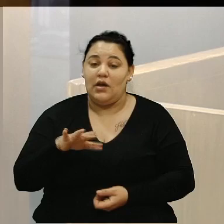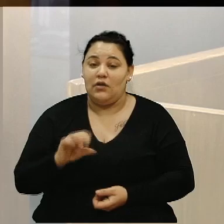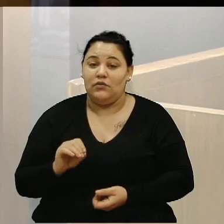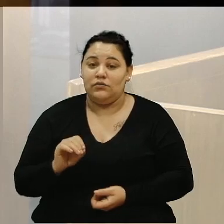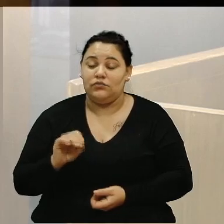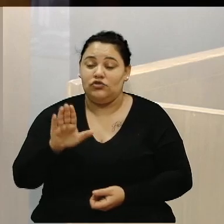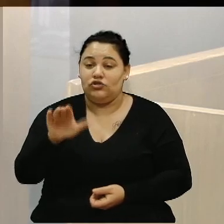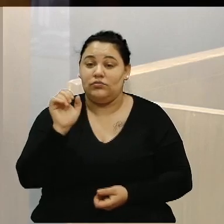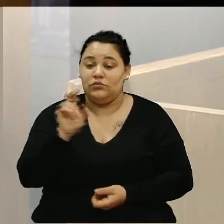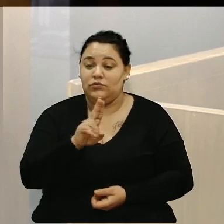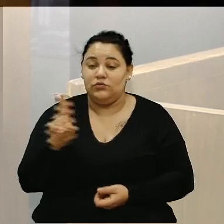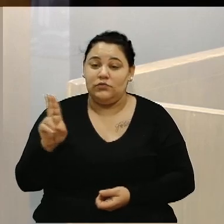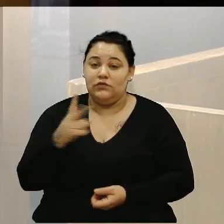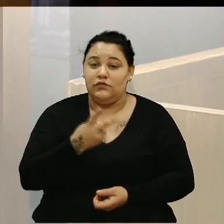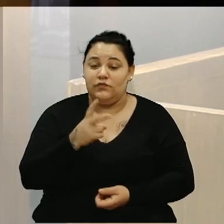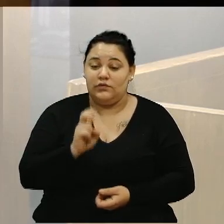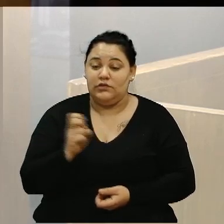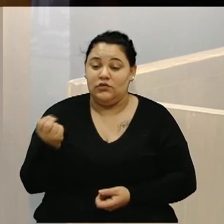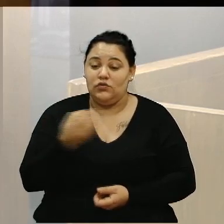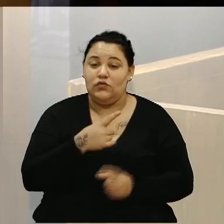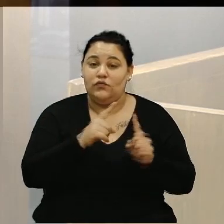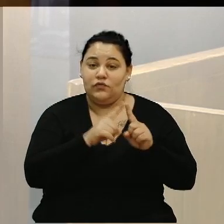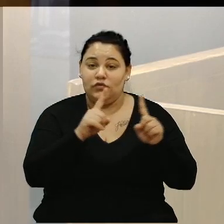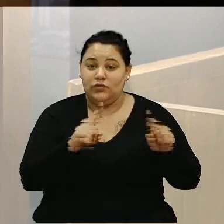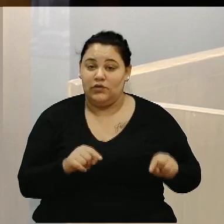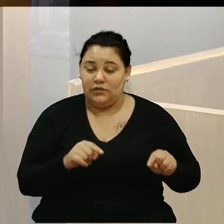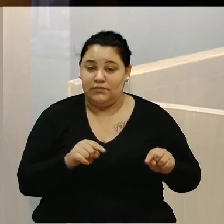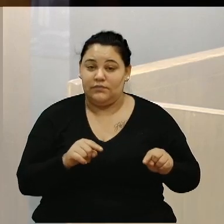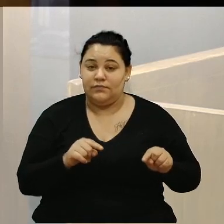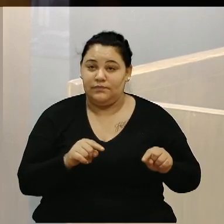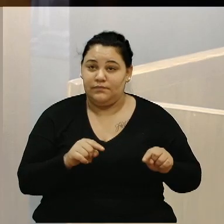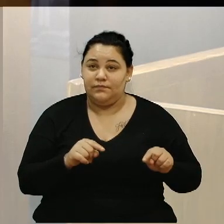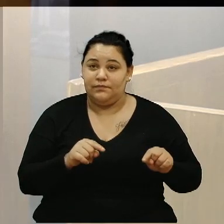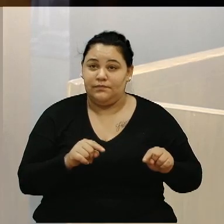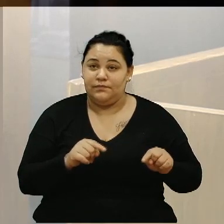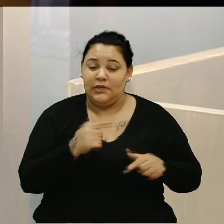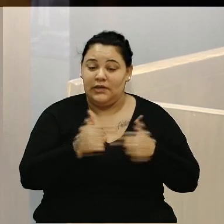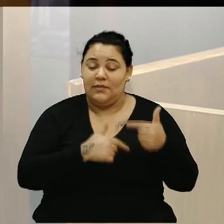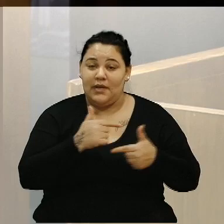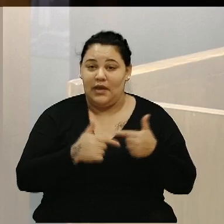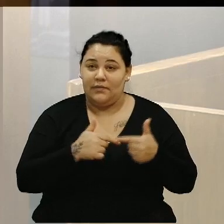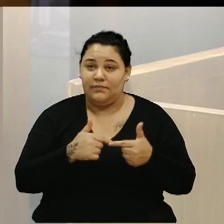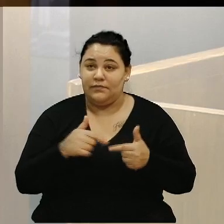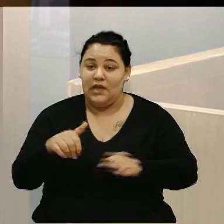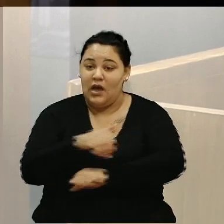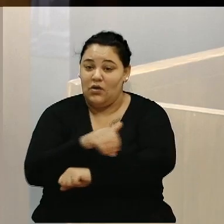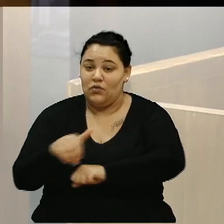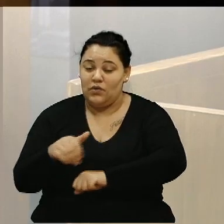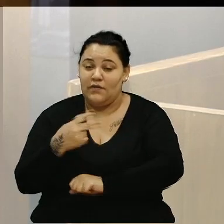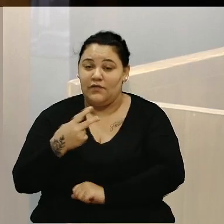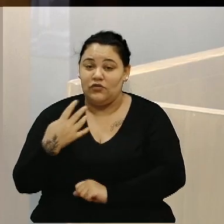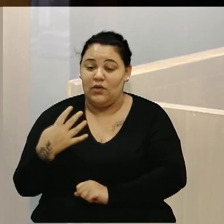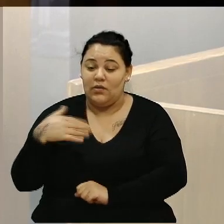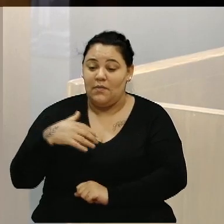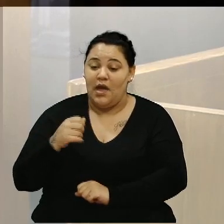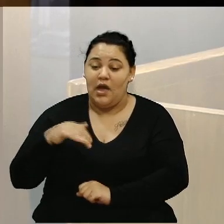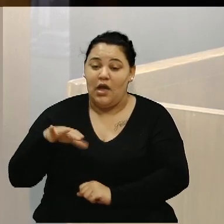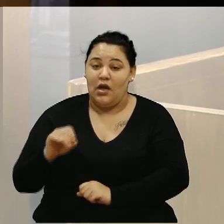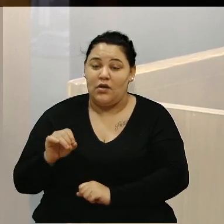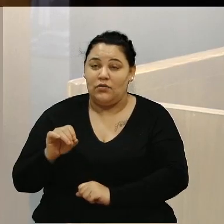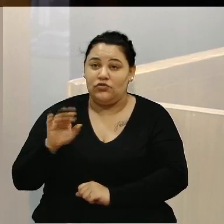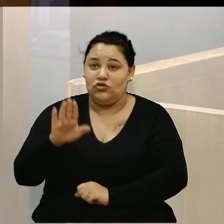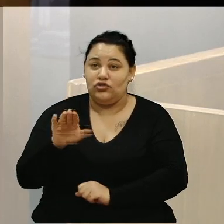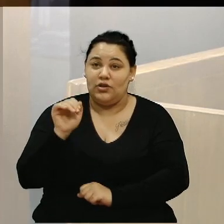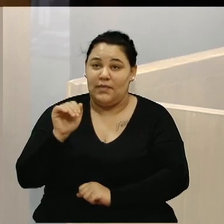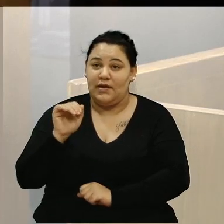nomeados 25 novos agentes de combate às endemias. E no dia 24 de maio, foram nomeados mais